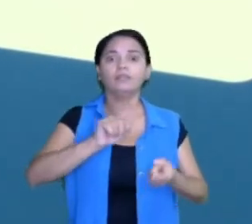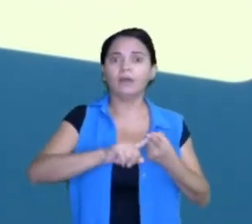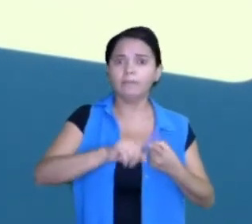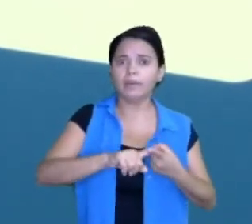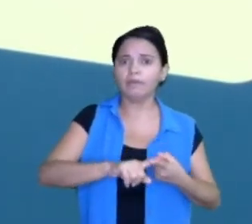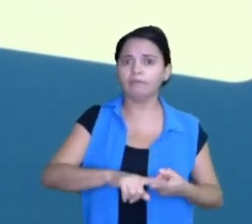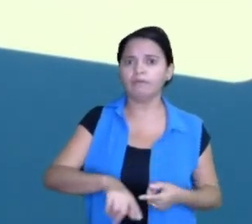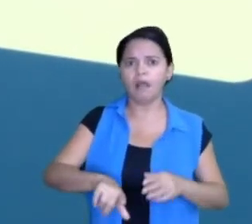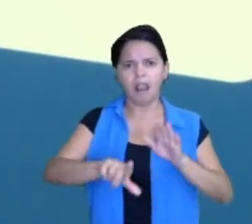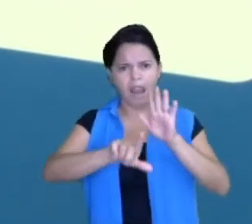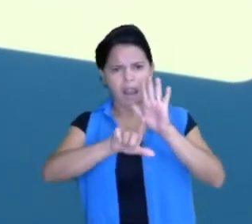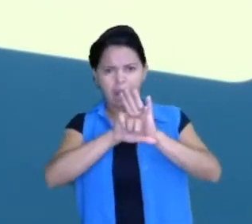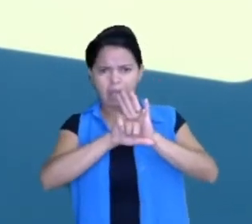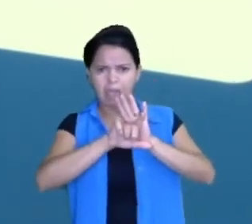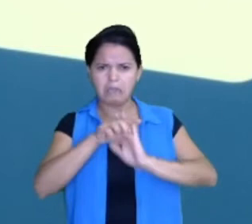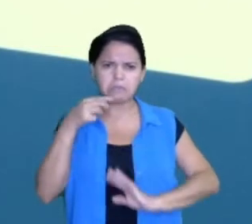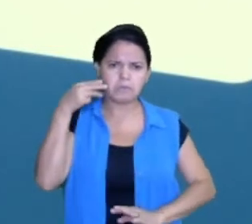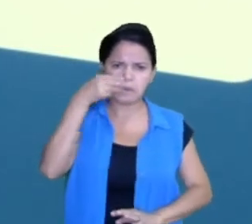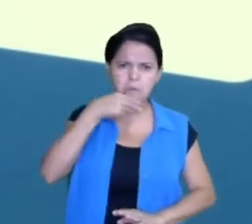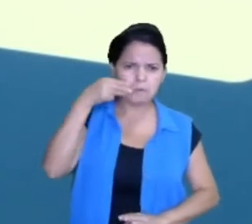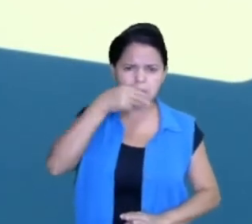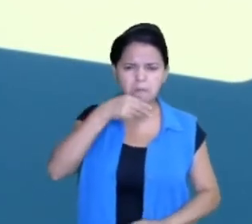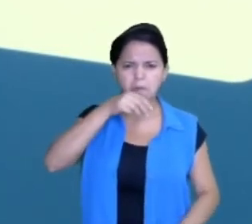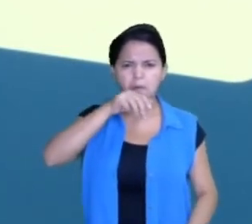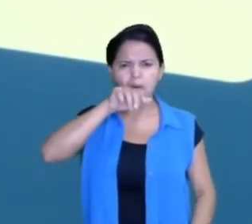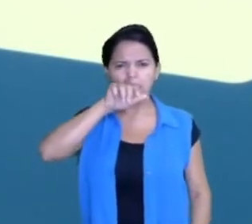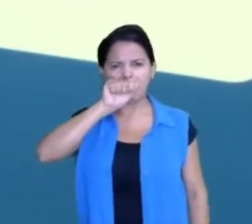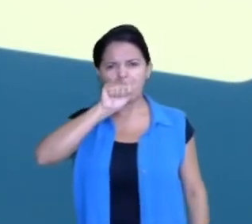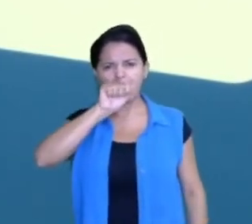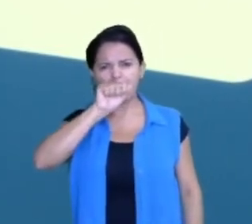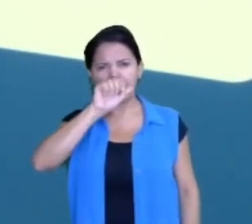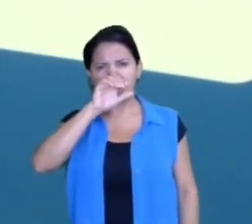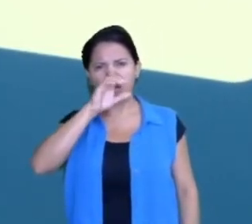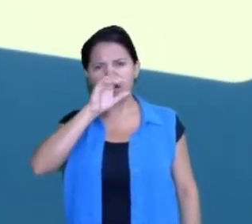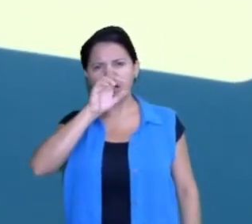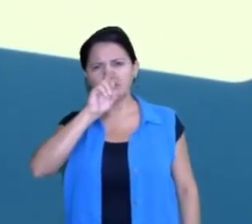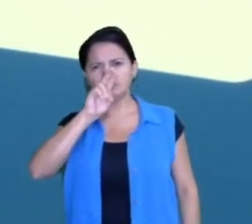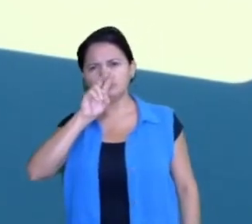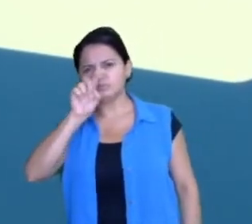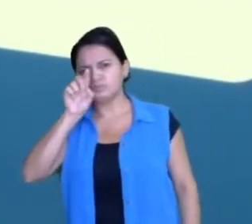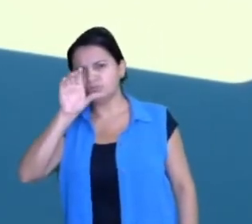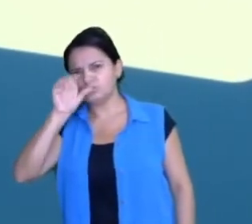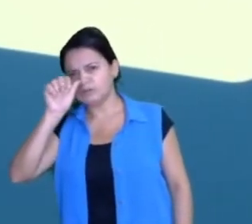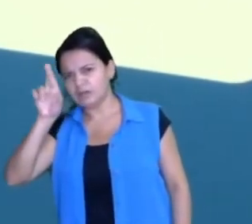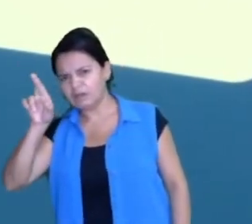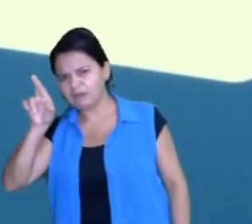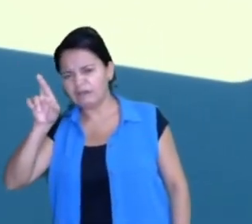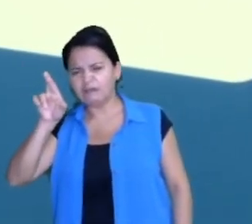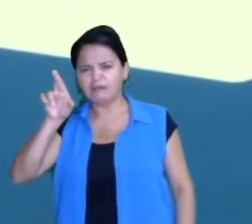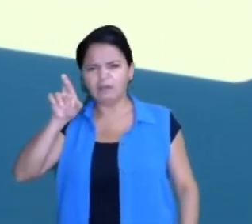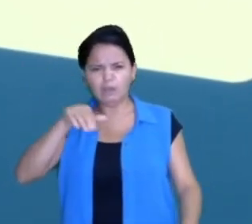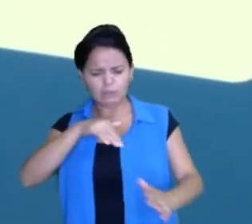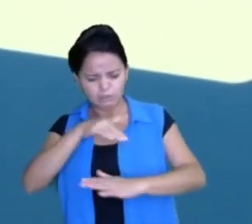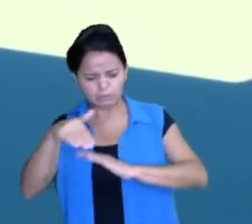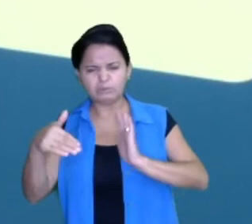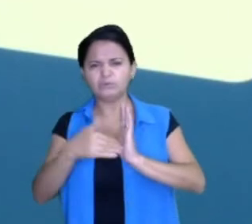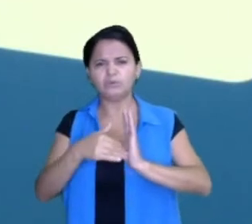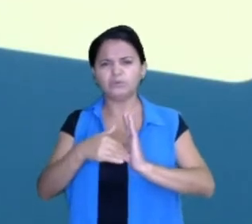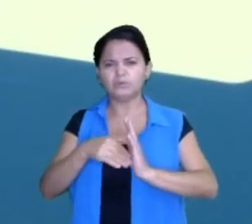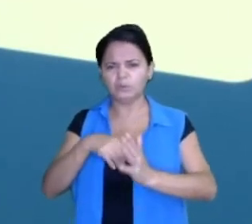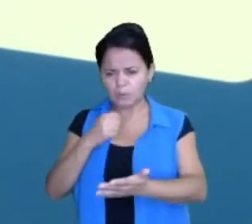açúcar. Todo açúcar que chegasse nas colônias teriam que ser comprados, teriam que